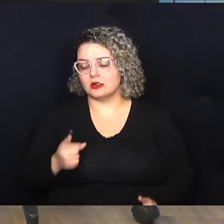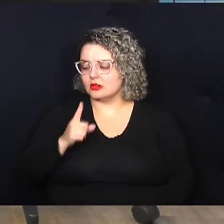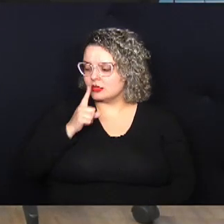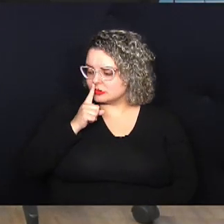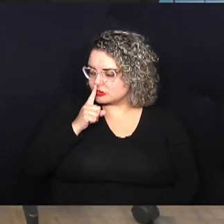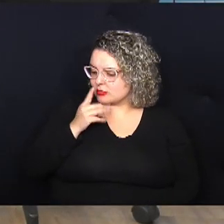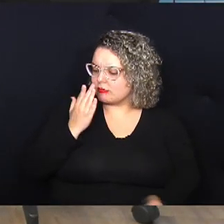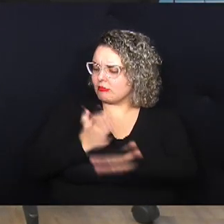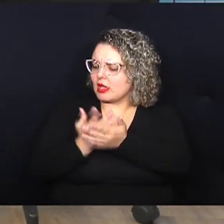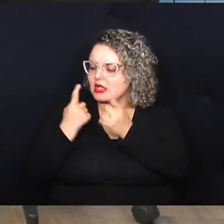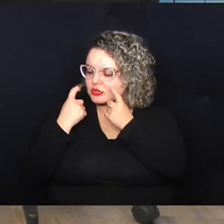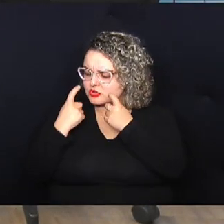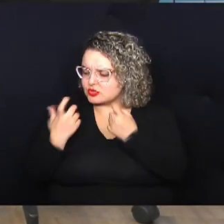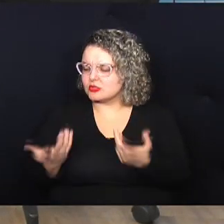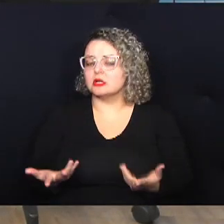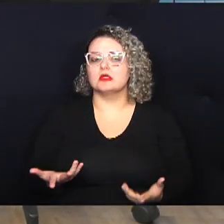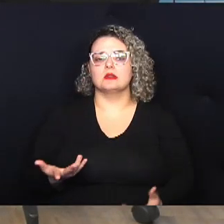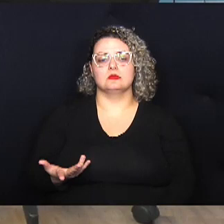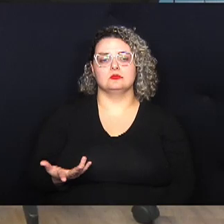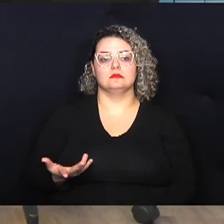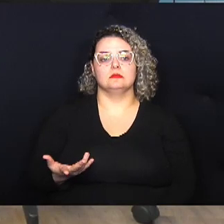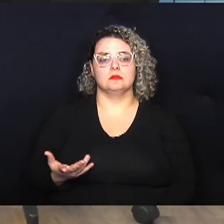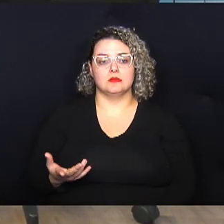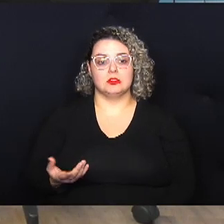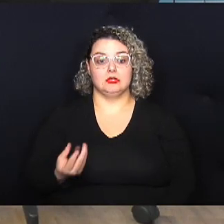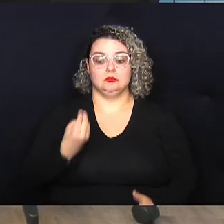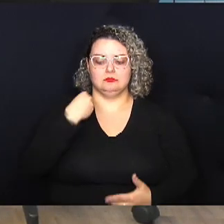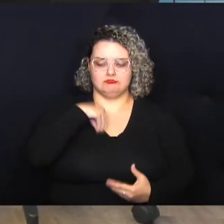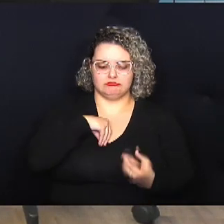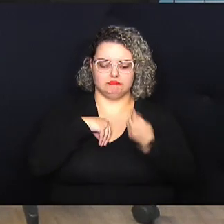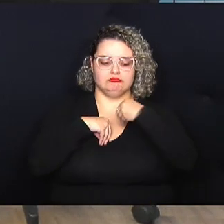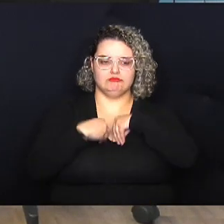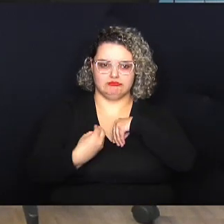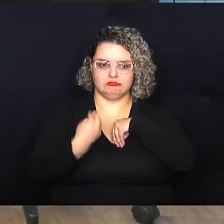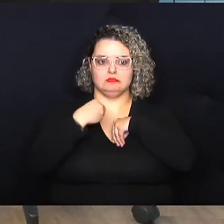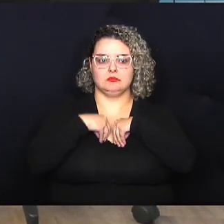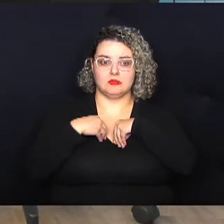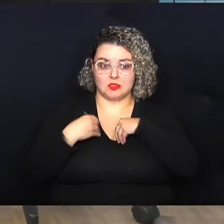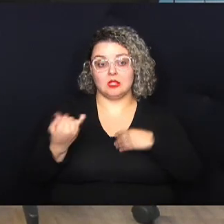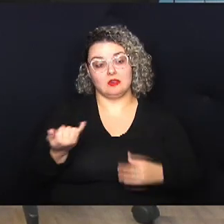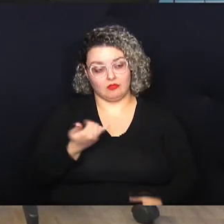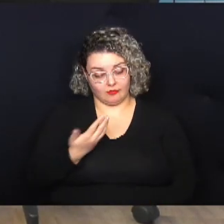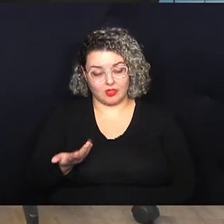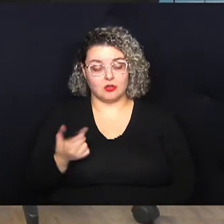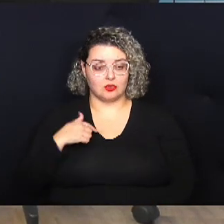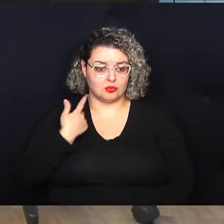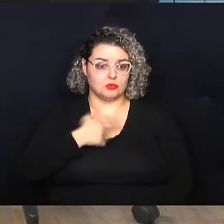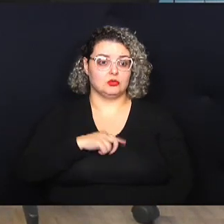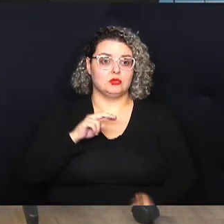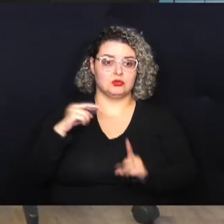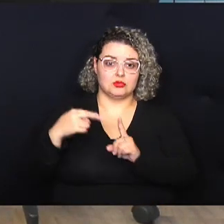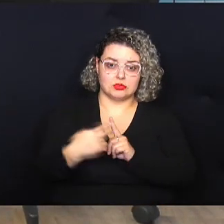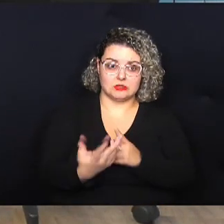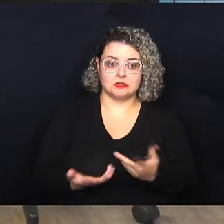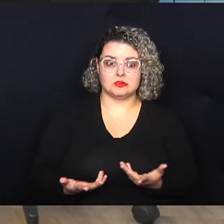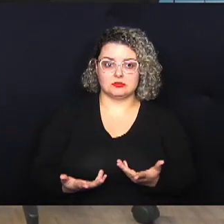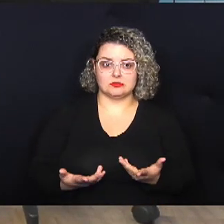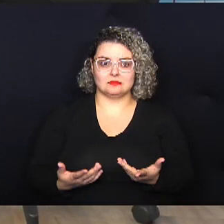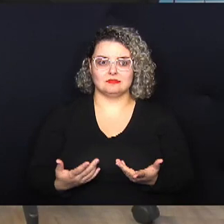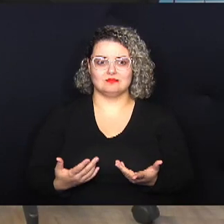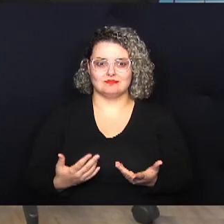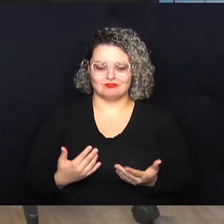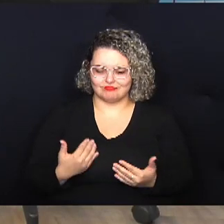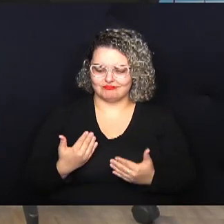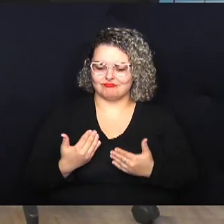o choro, né? A gente vai engolindo e você falou aqui no nosso ponto de vista que isso